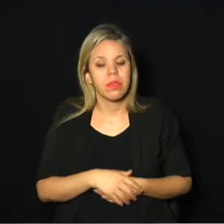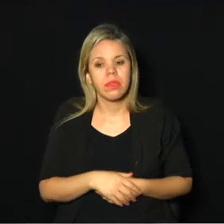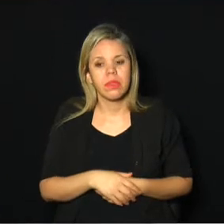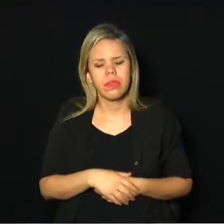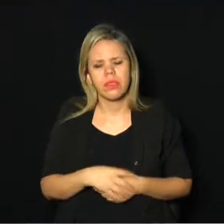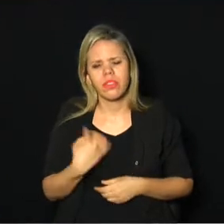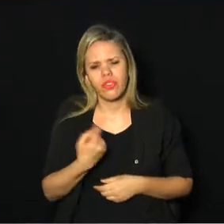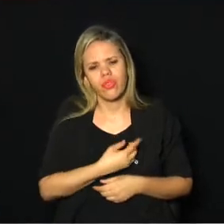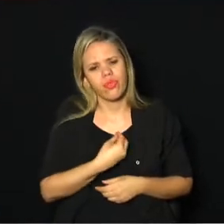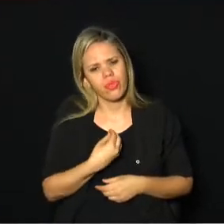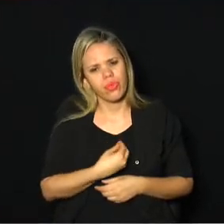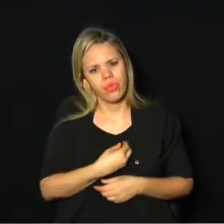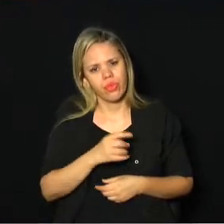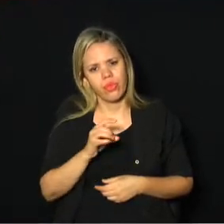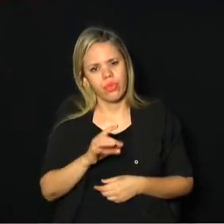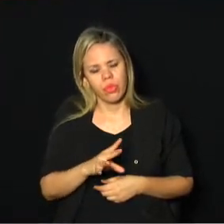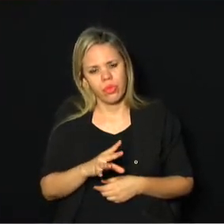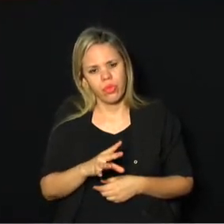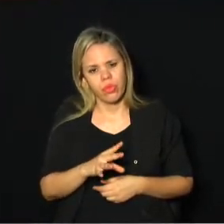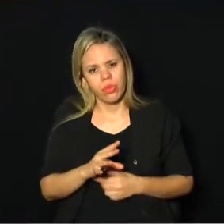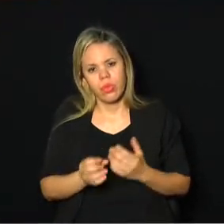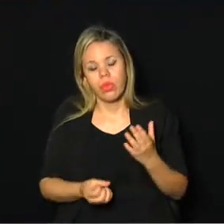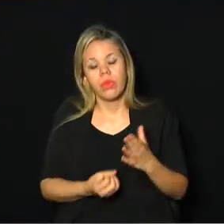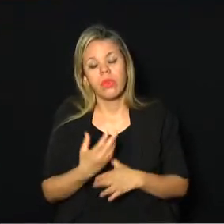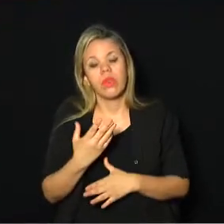está vivendo, não apenas no cenário